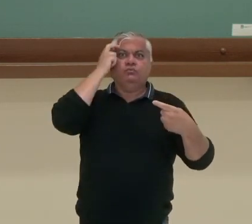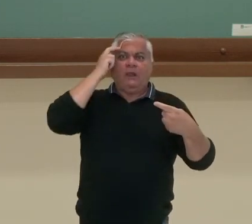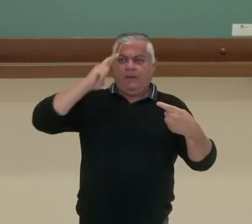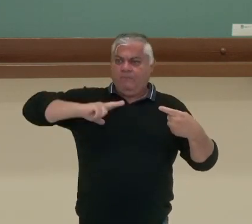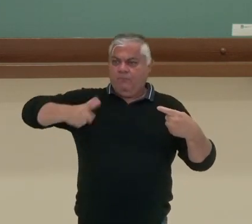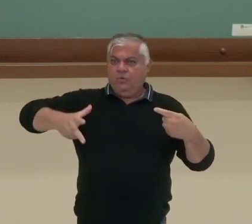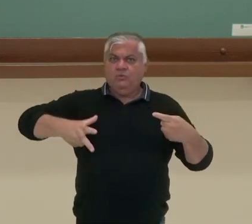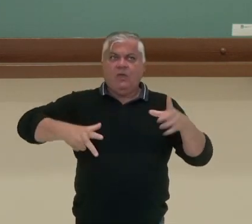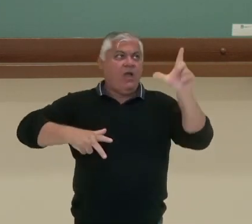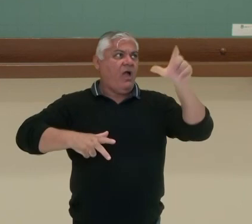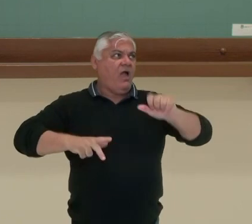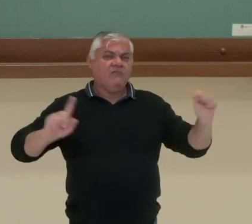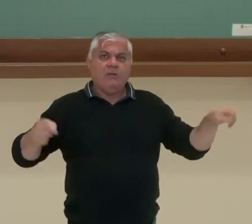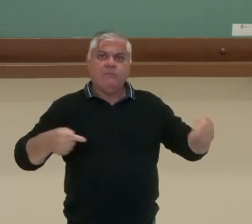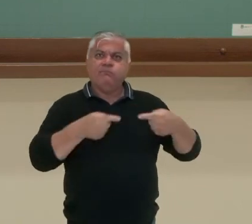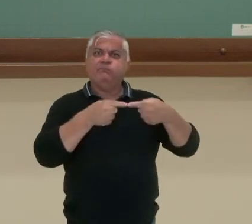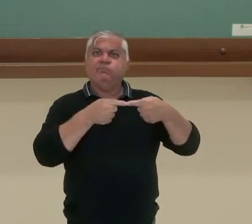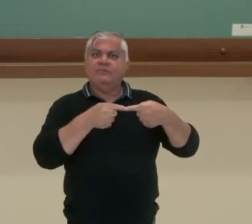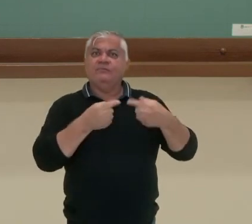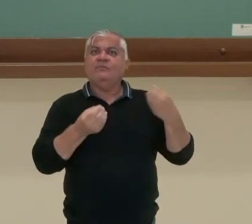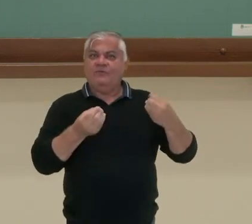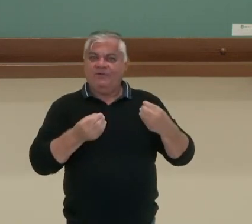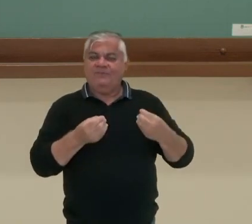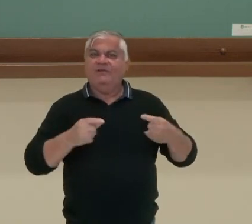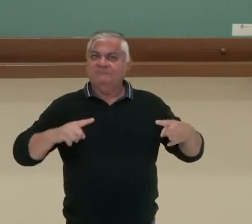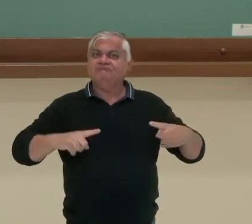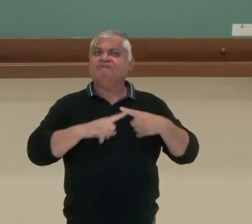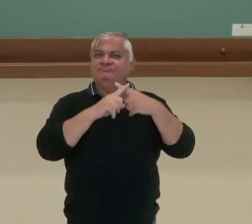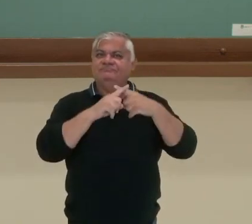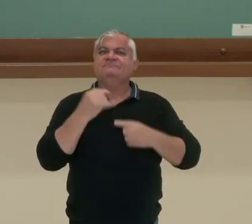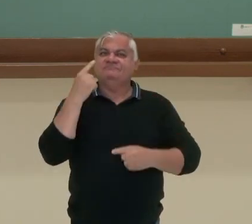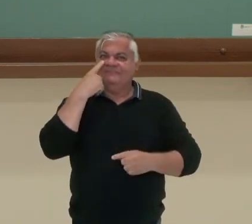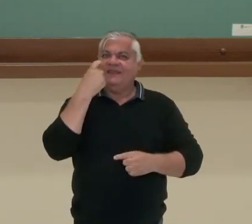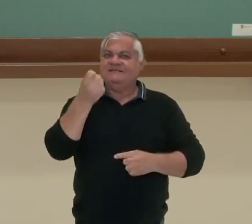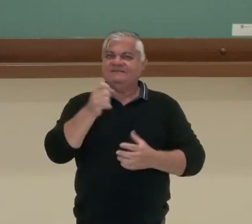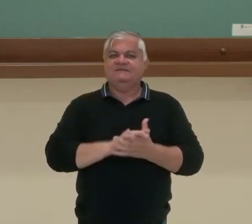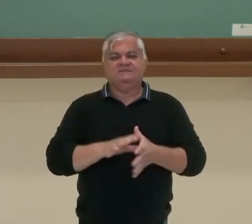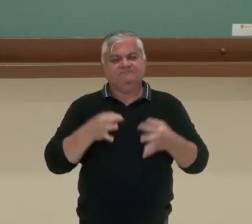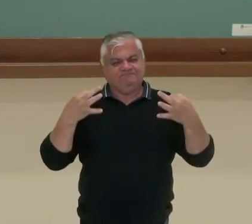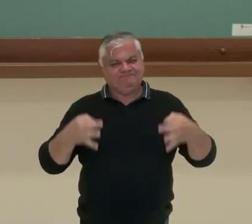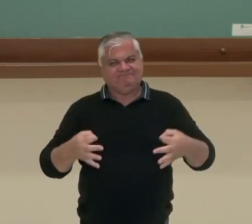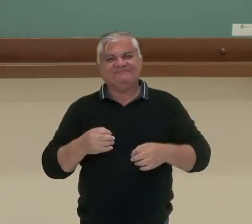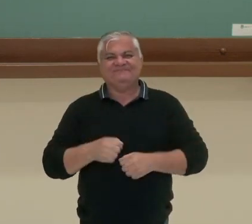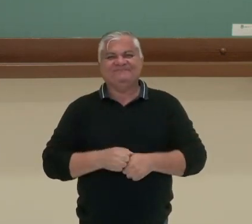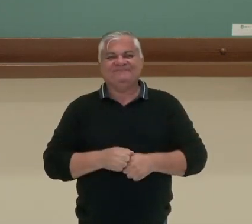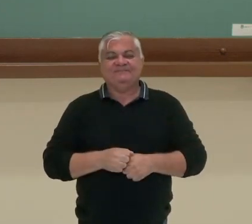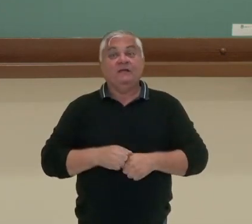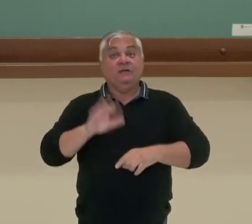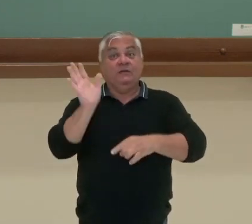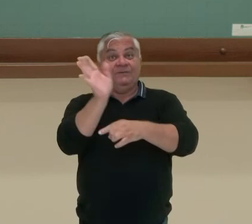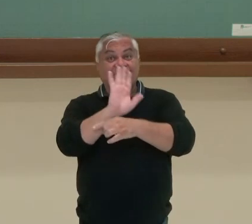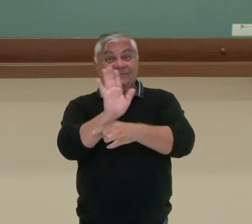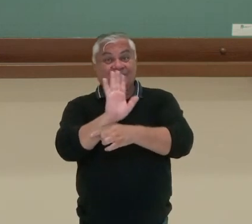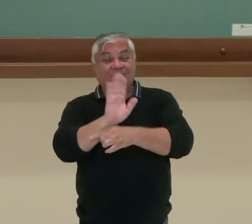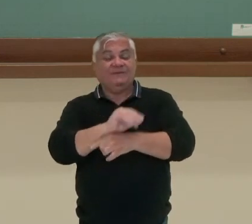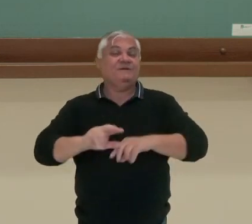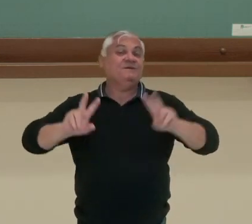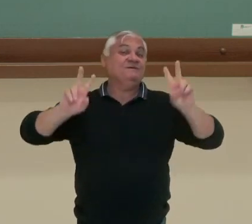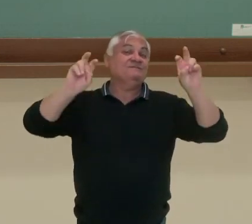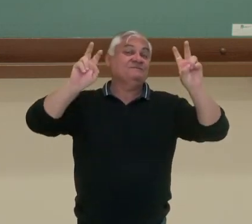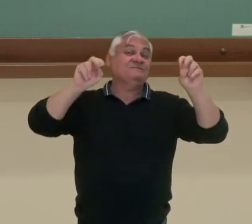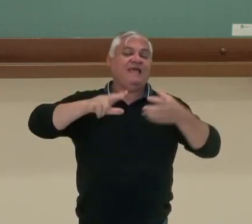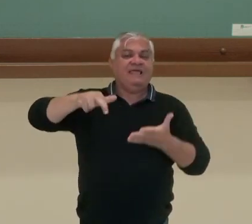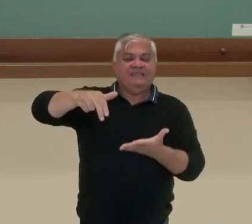e Moçambique, que foi colonizado por Portugal. Isso é interessante, certo? Então, nesse vídeo, pessoal, nós falamos